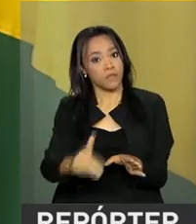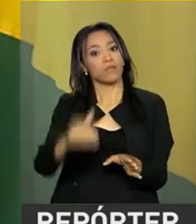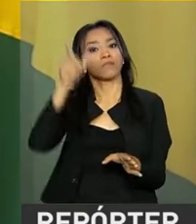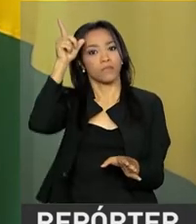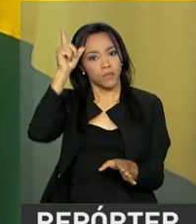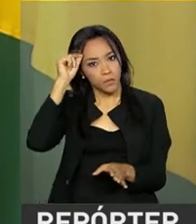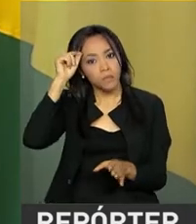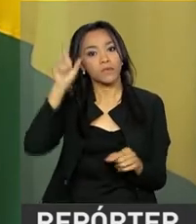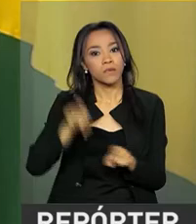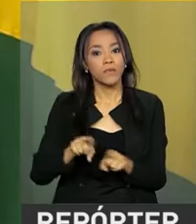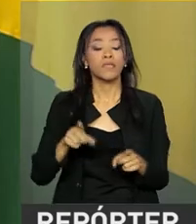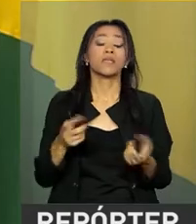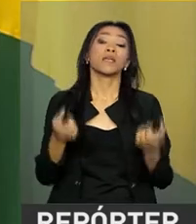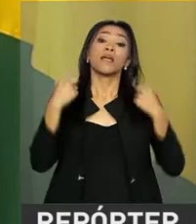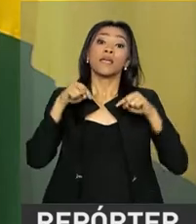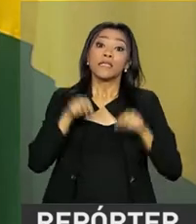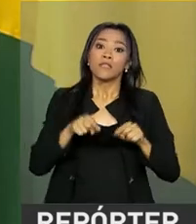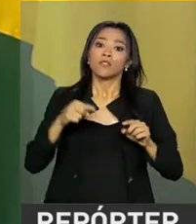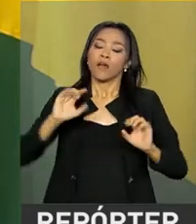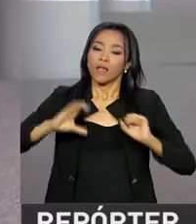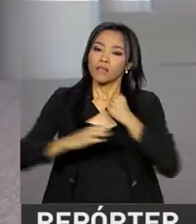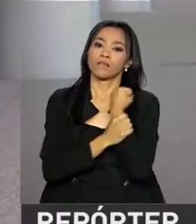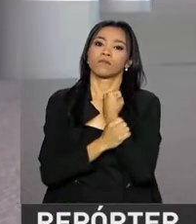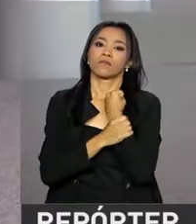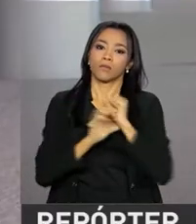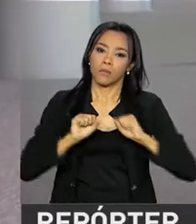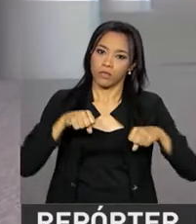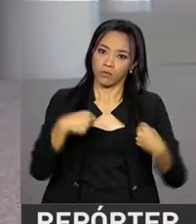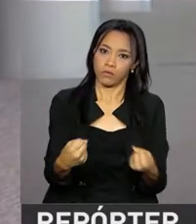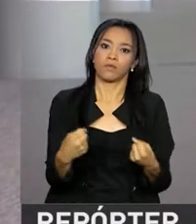aumenta ainda mais esta garantia